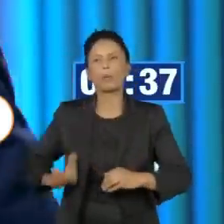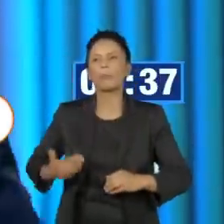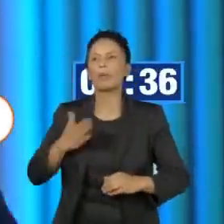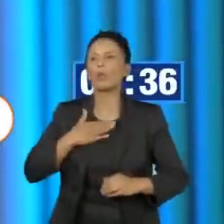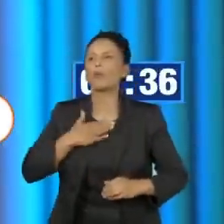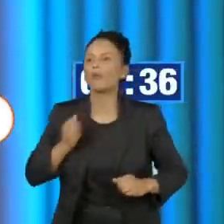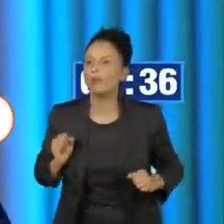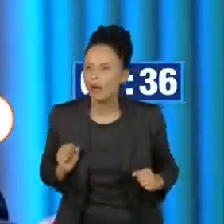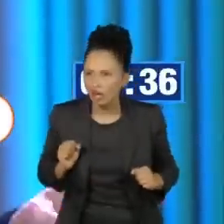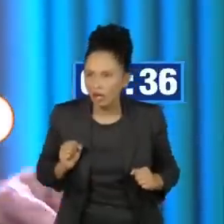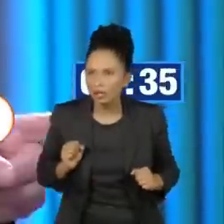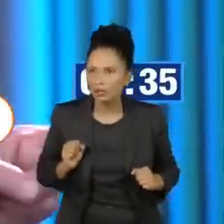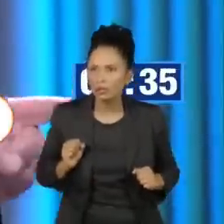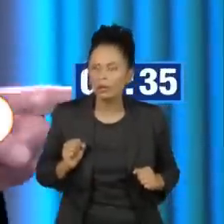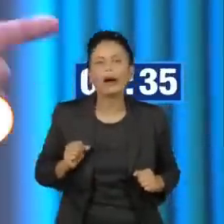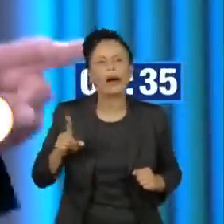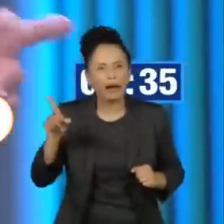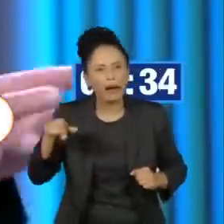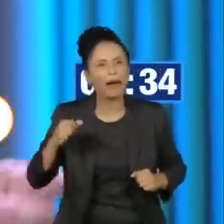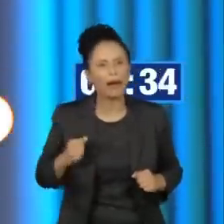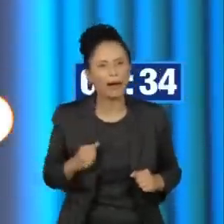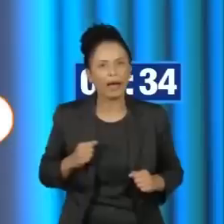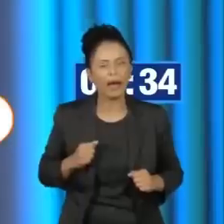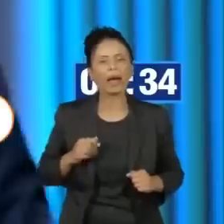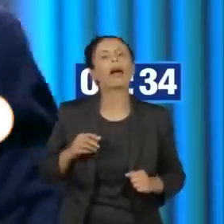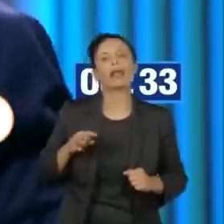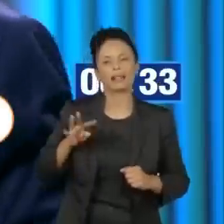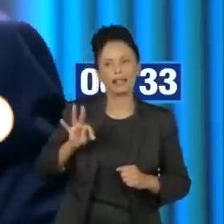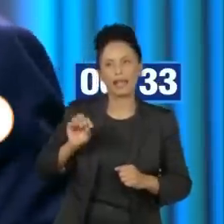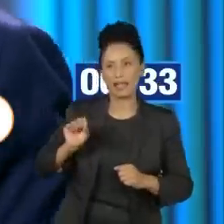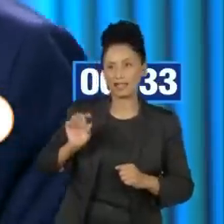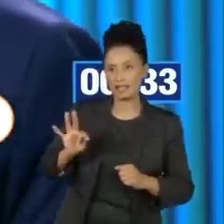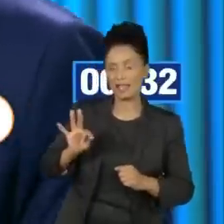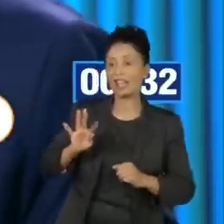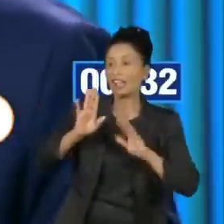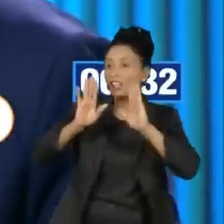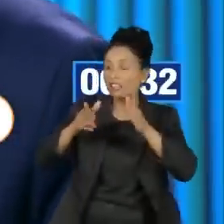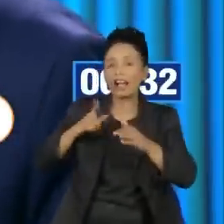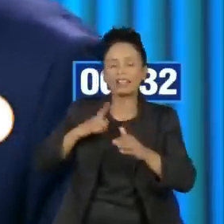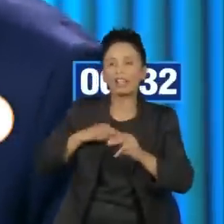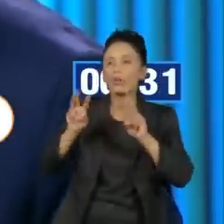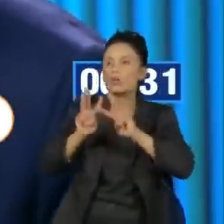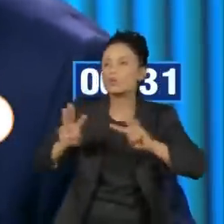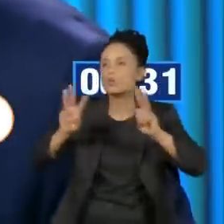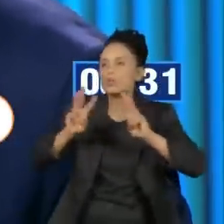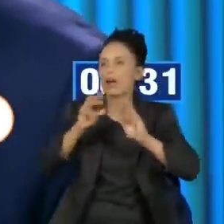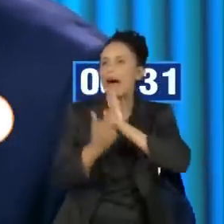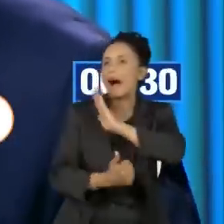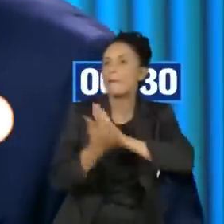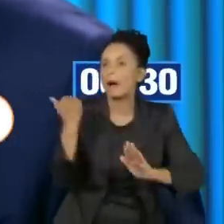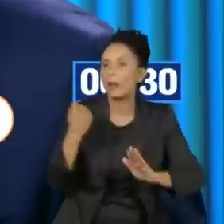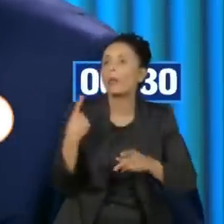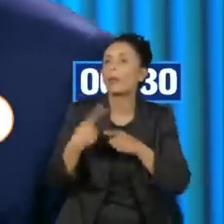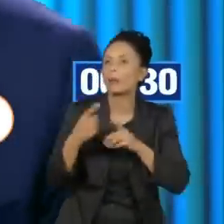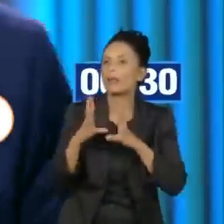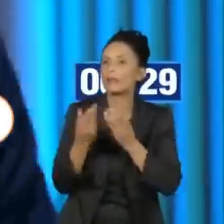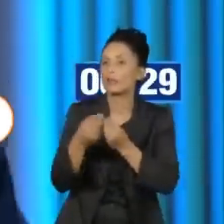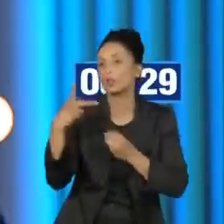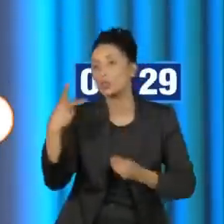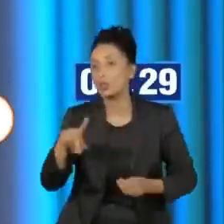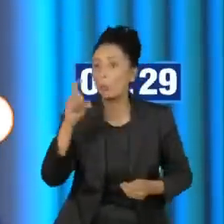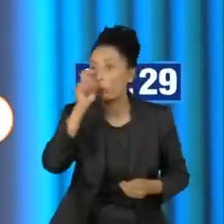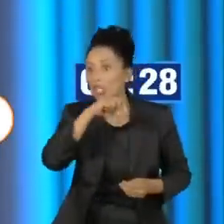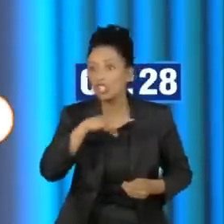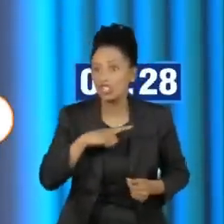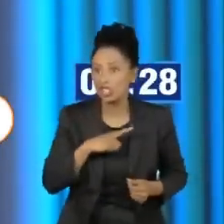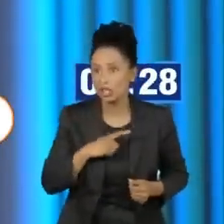acaba de o TST acaba de tirar do ar o site das mentiras mentirosas da sua família que